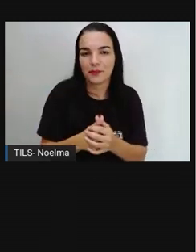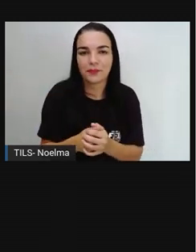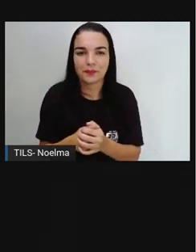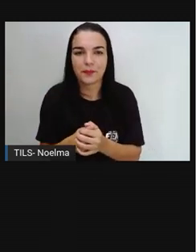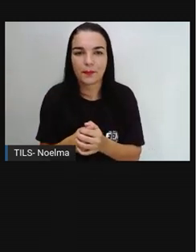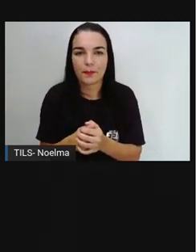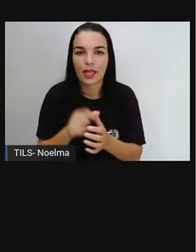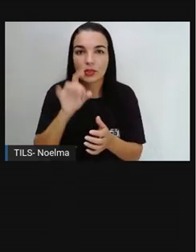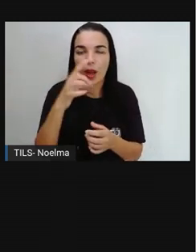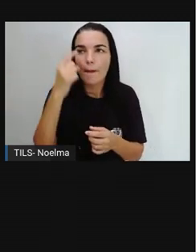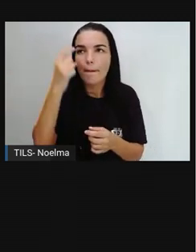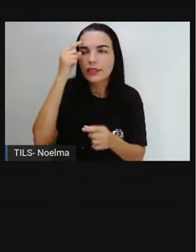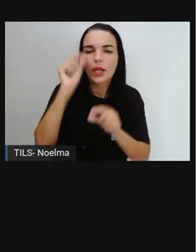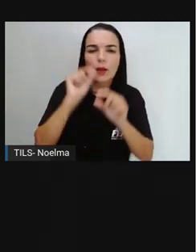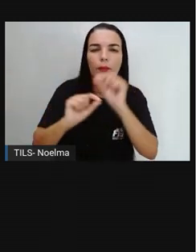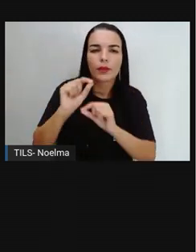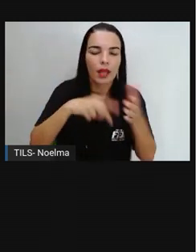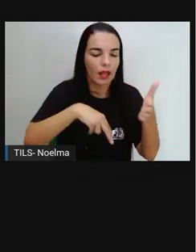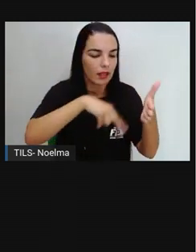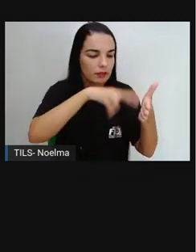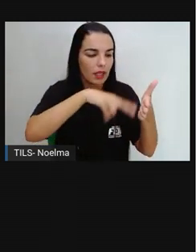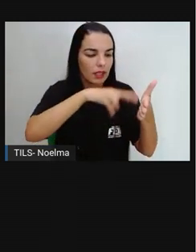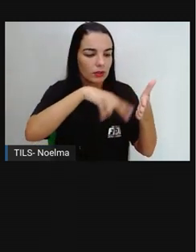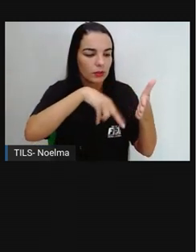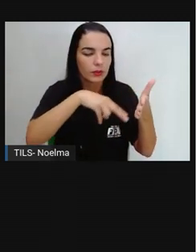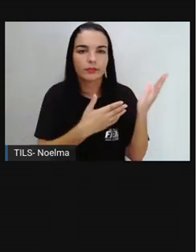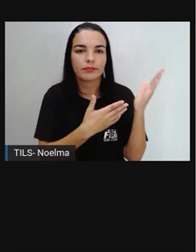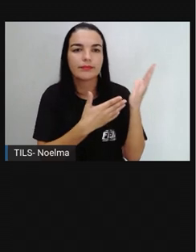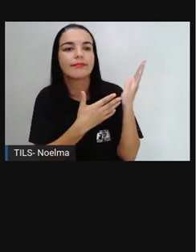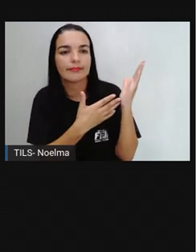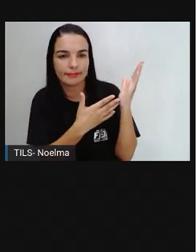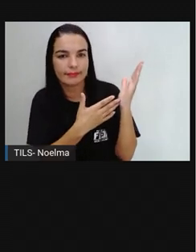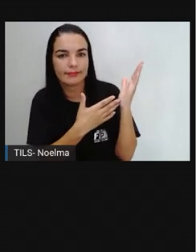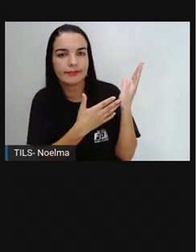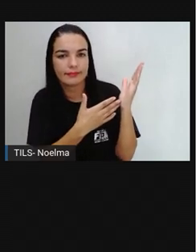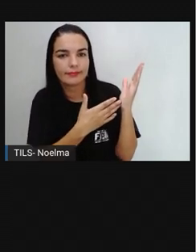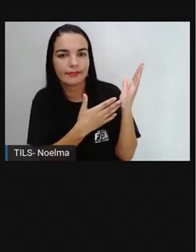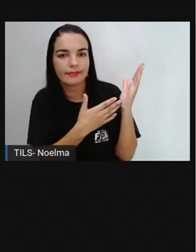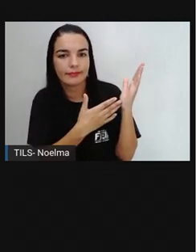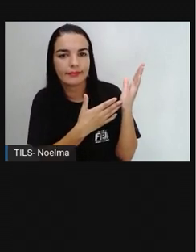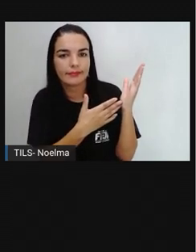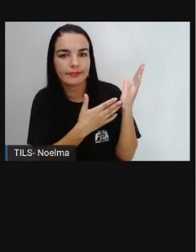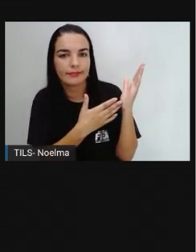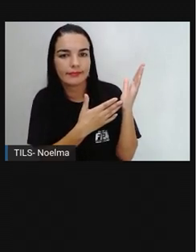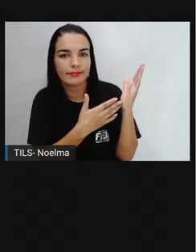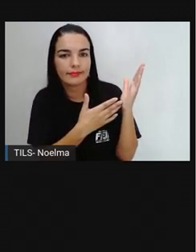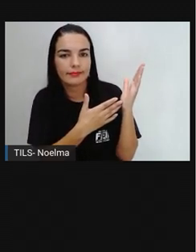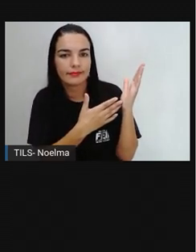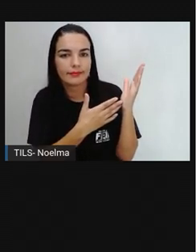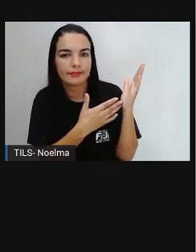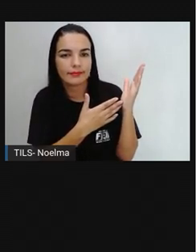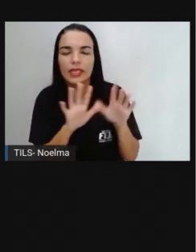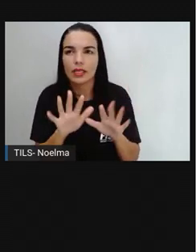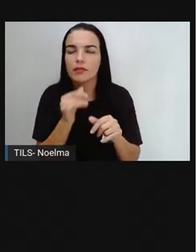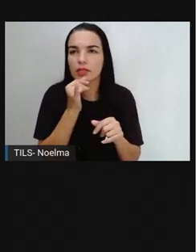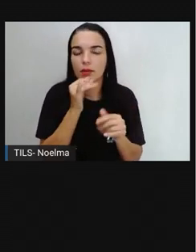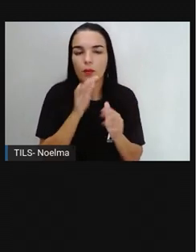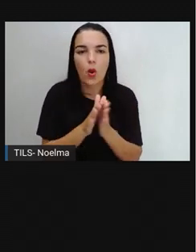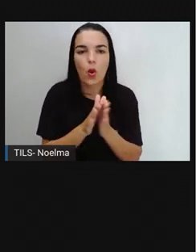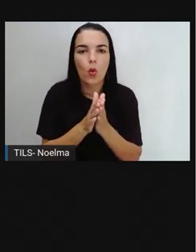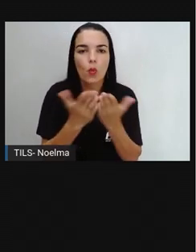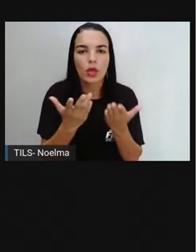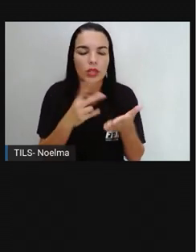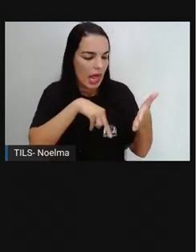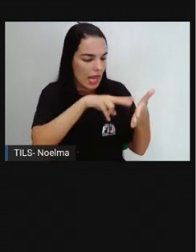É só pensar na leitura como um processo ativo e não como uma mera atividade mecânica. Quando lemos